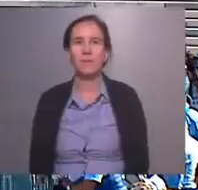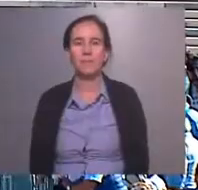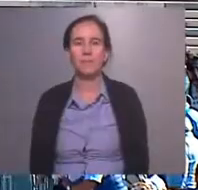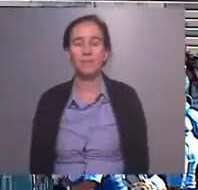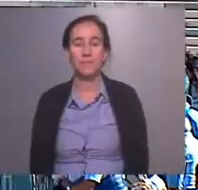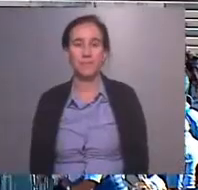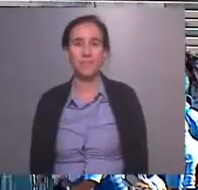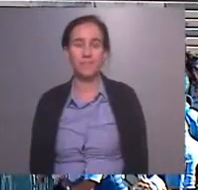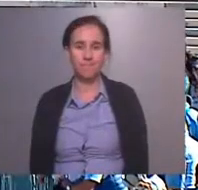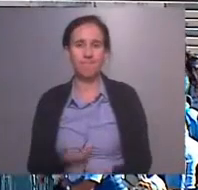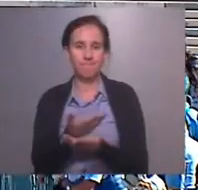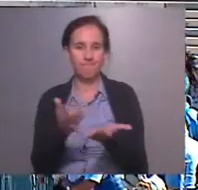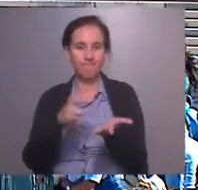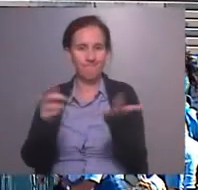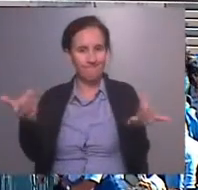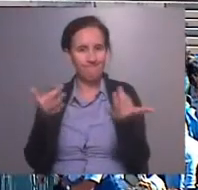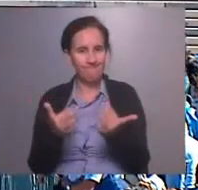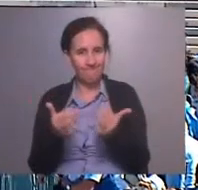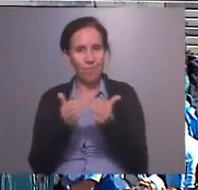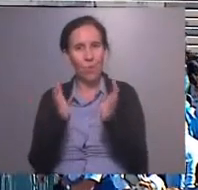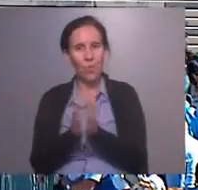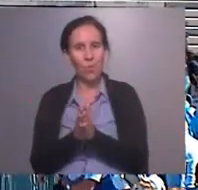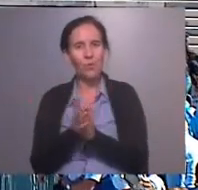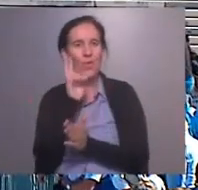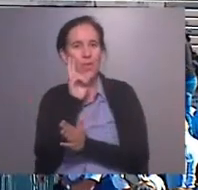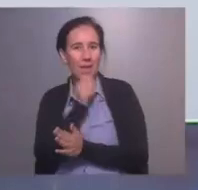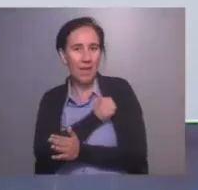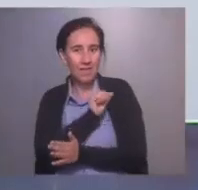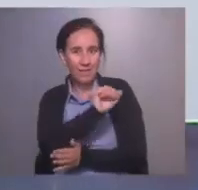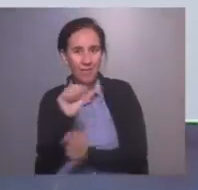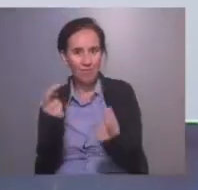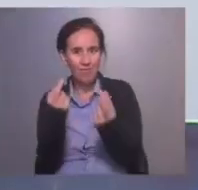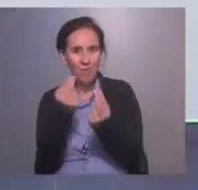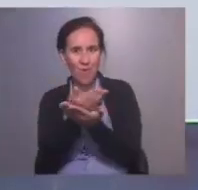nós. Caros peregrinos e todos os que nos acompanham a partir de suas casas,